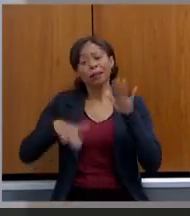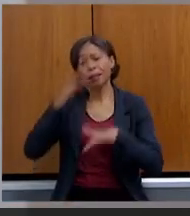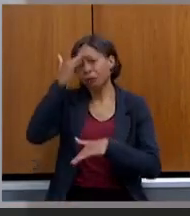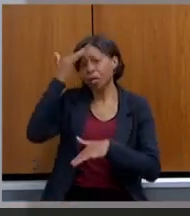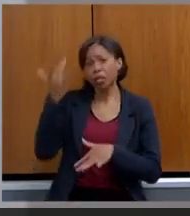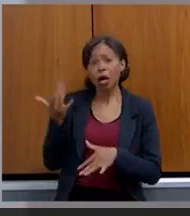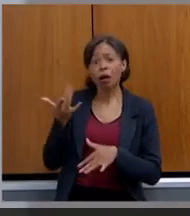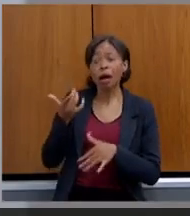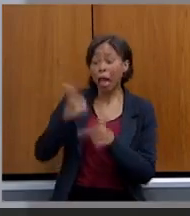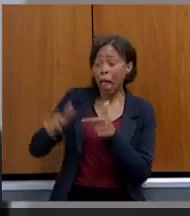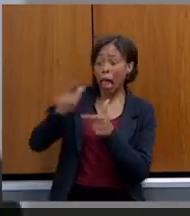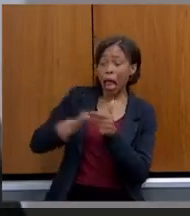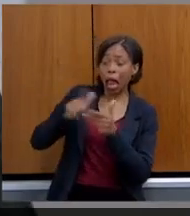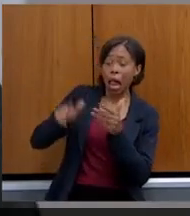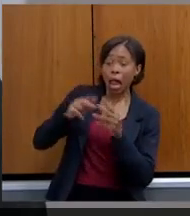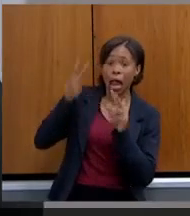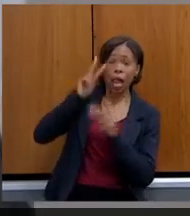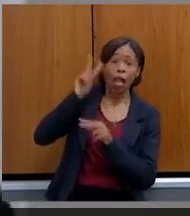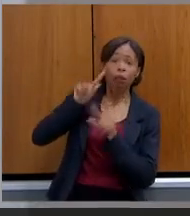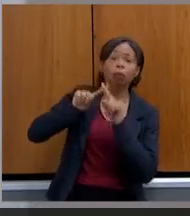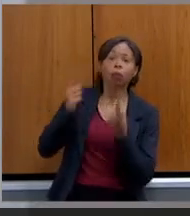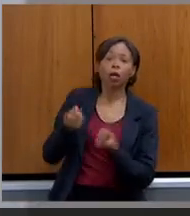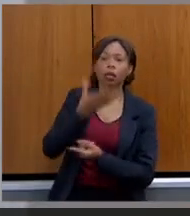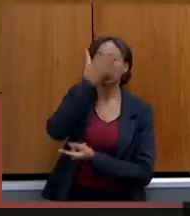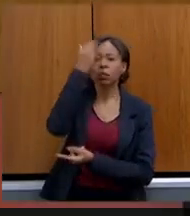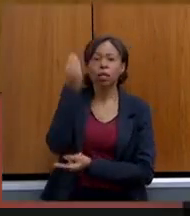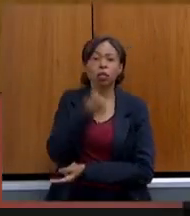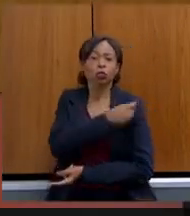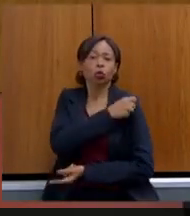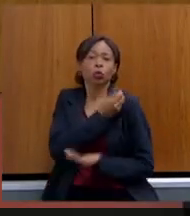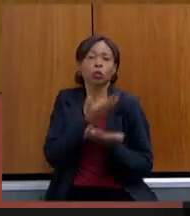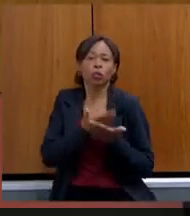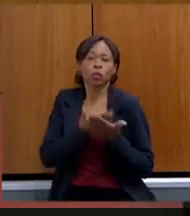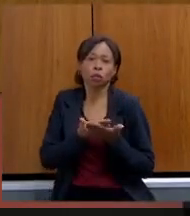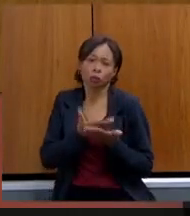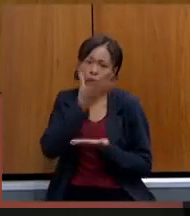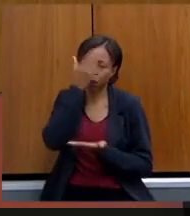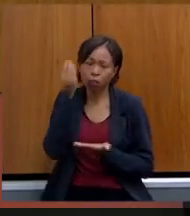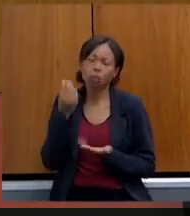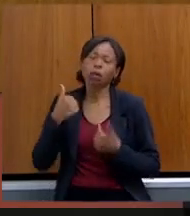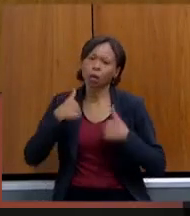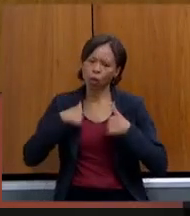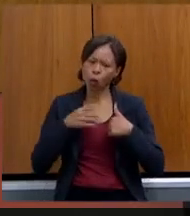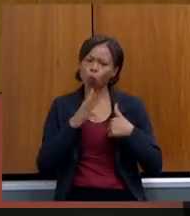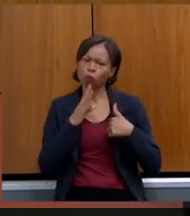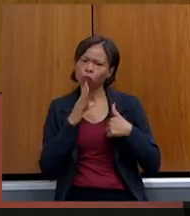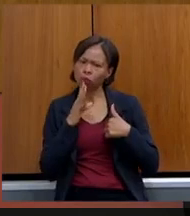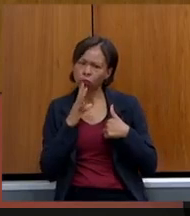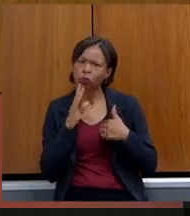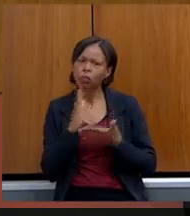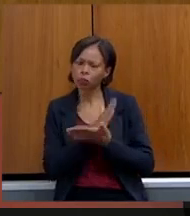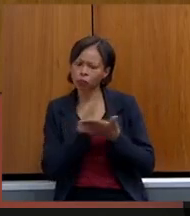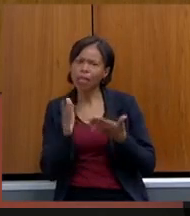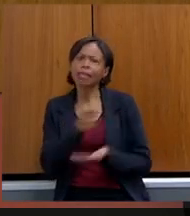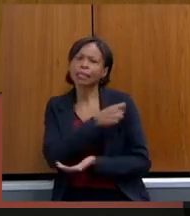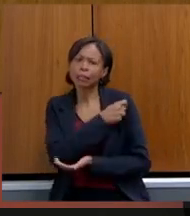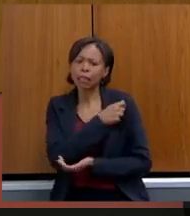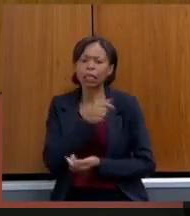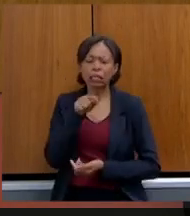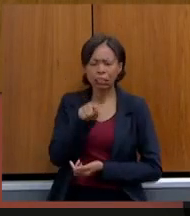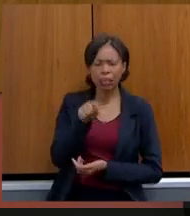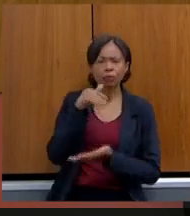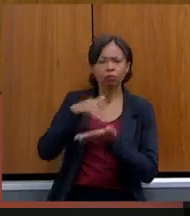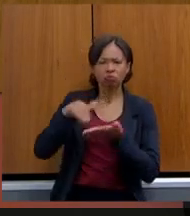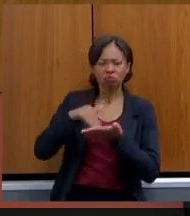dos Estudantes e eu pelos estudantes que eu conheço eu estou muito satisfeito com a condução EA sua pasta vem dando